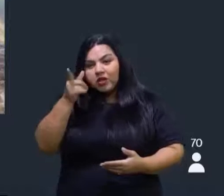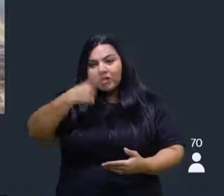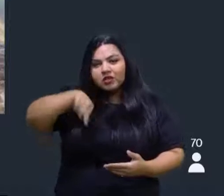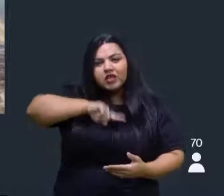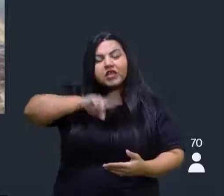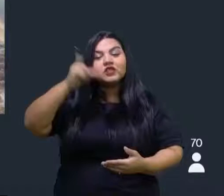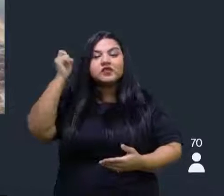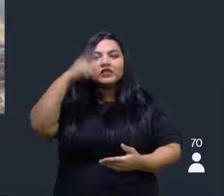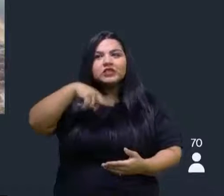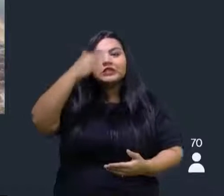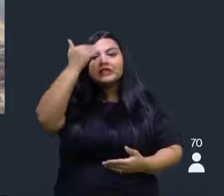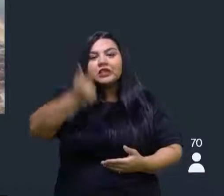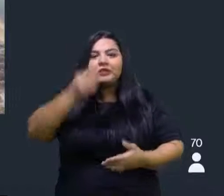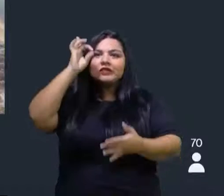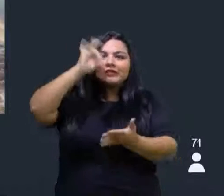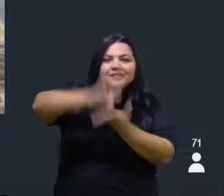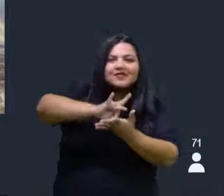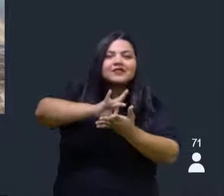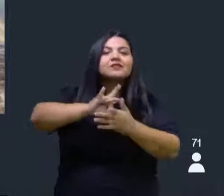gente saber, mas a gente tem, olha só,